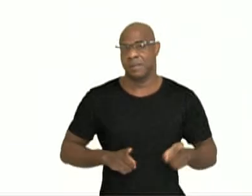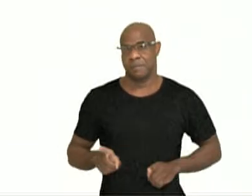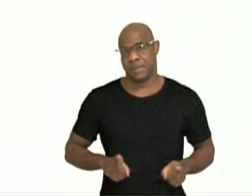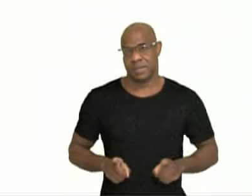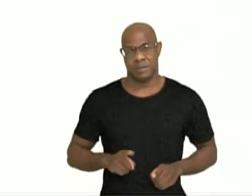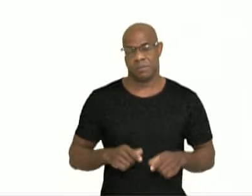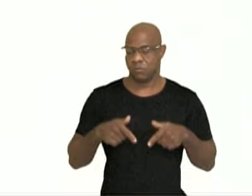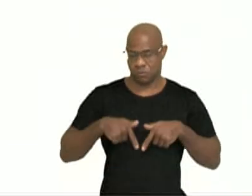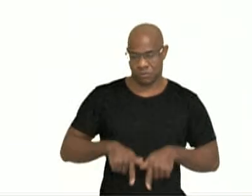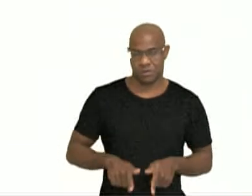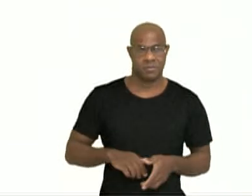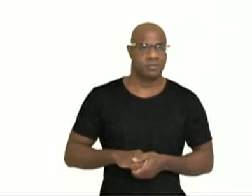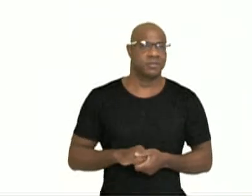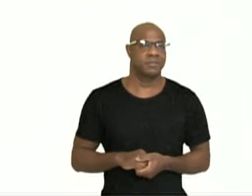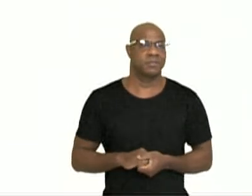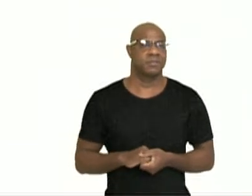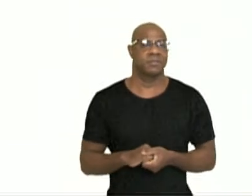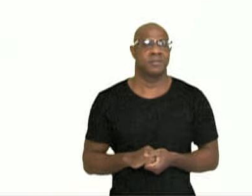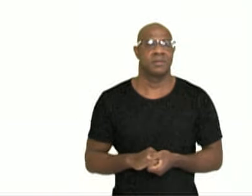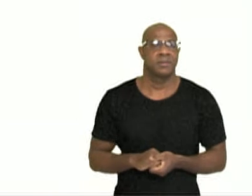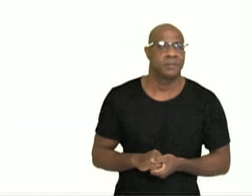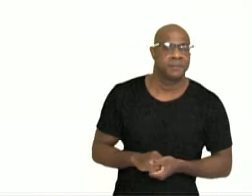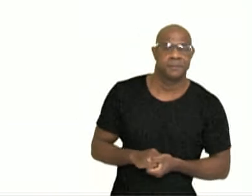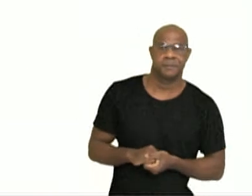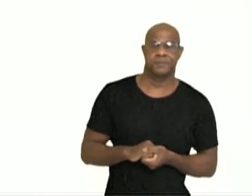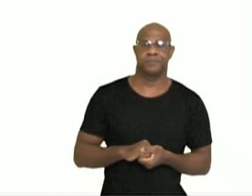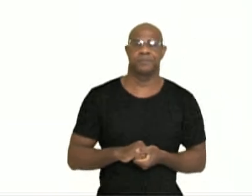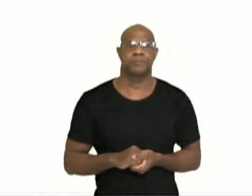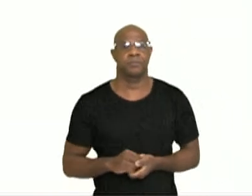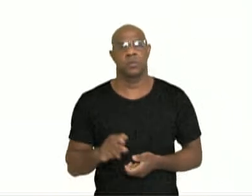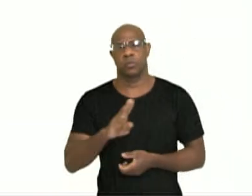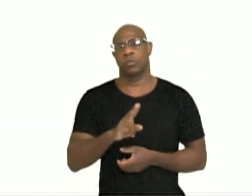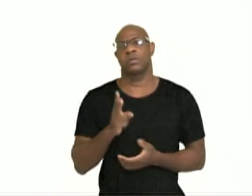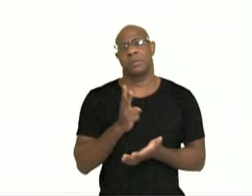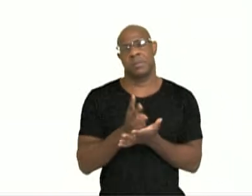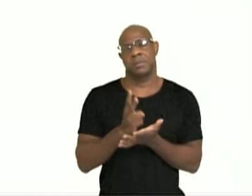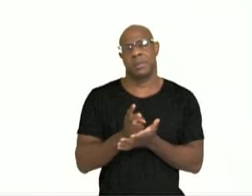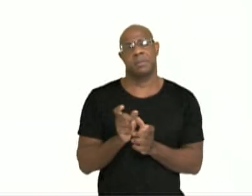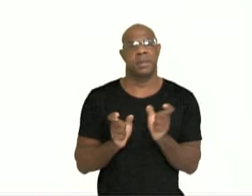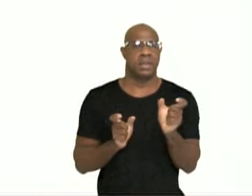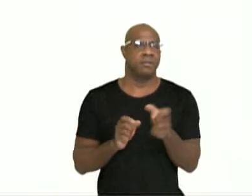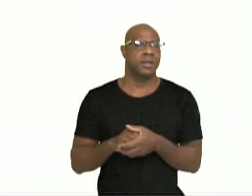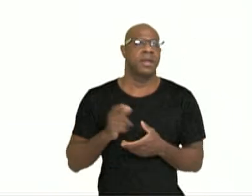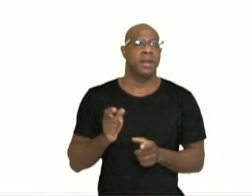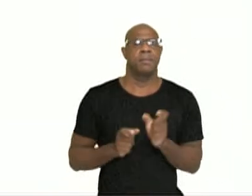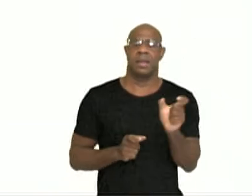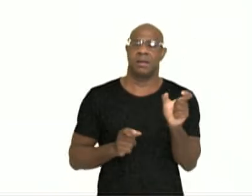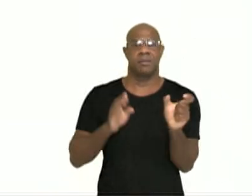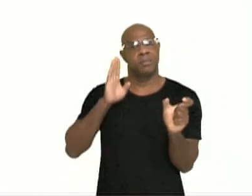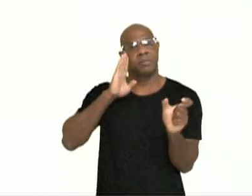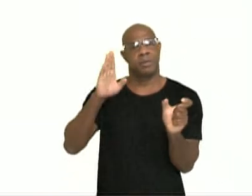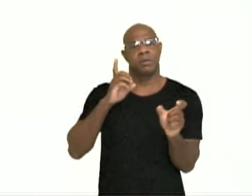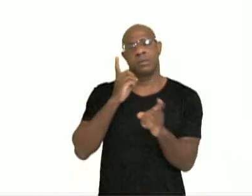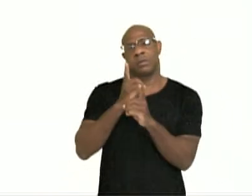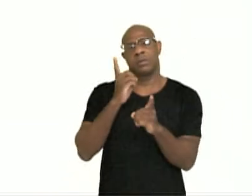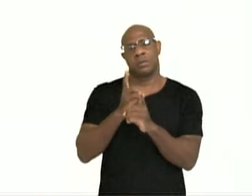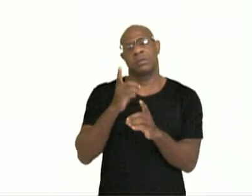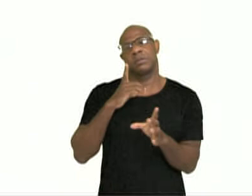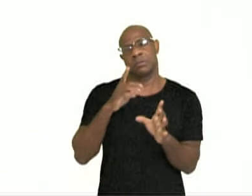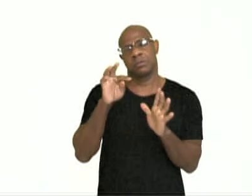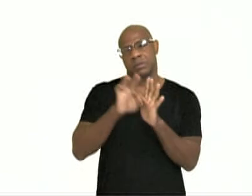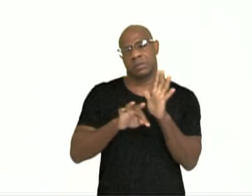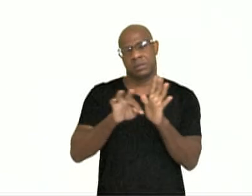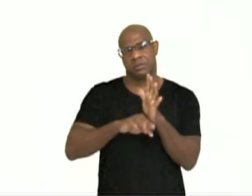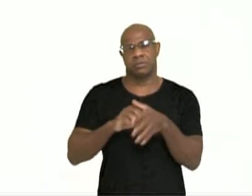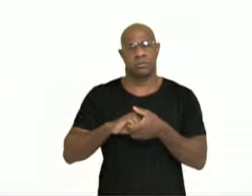ou prima. Eu uso a mesma palavra, certo? Então, essas são as palavrinhas-chave que nós encontramos no texto. Vamos